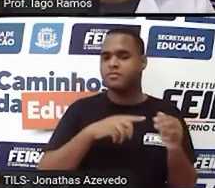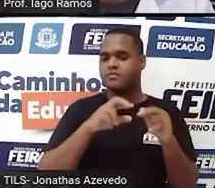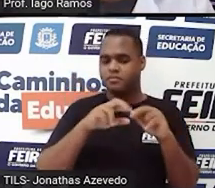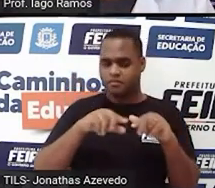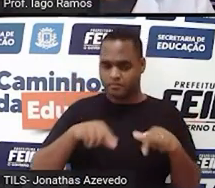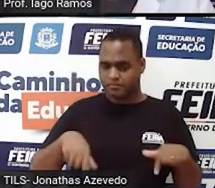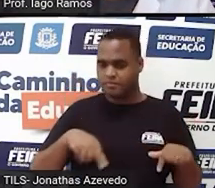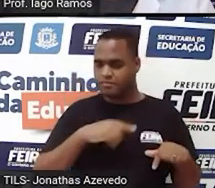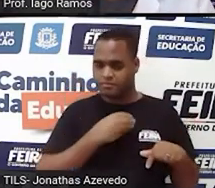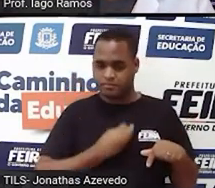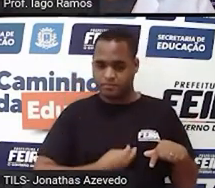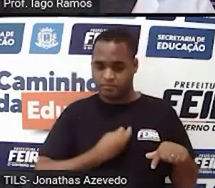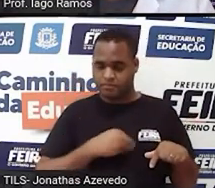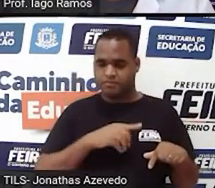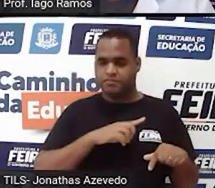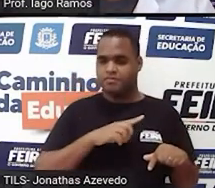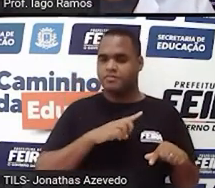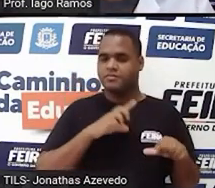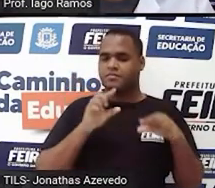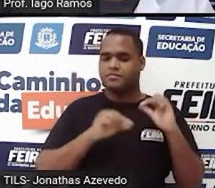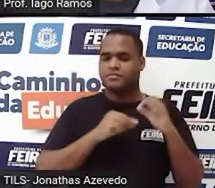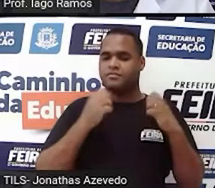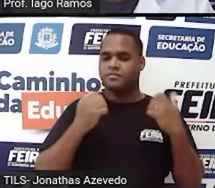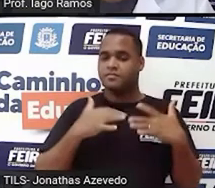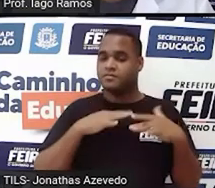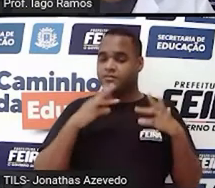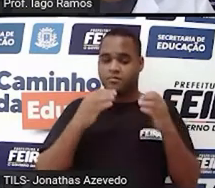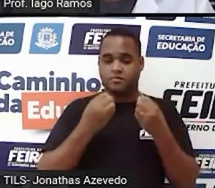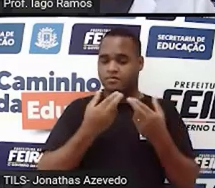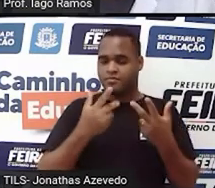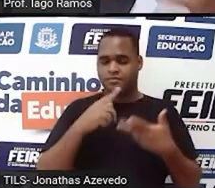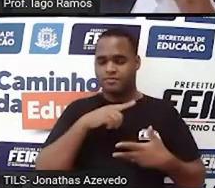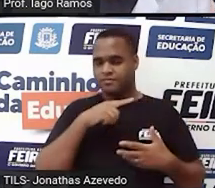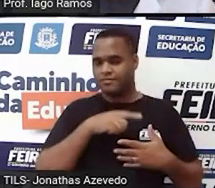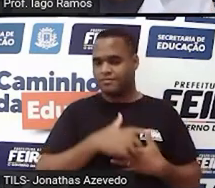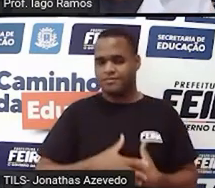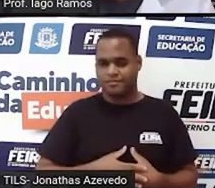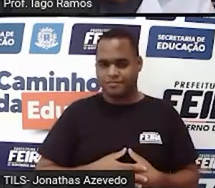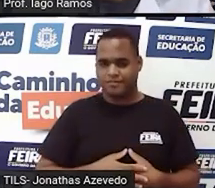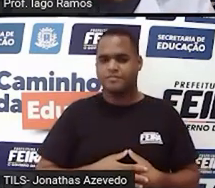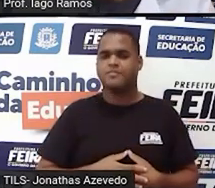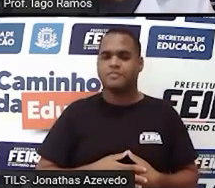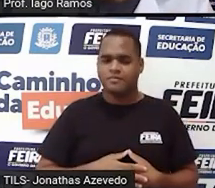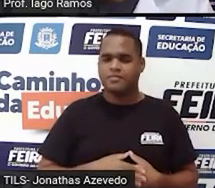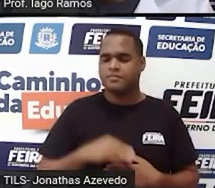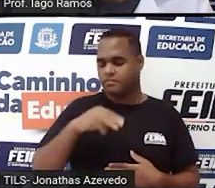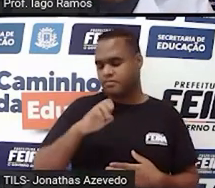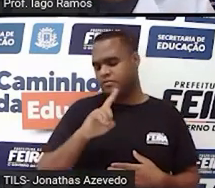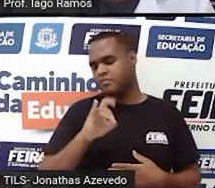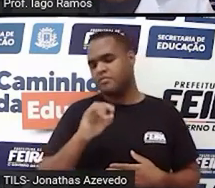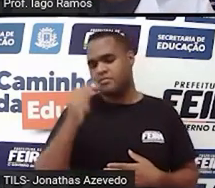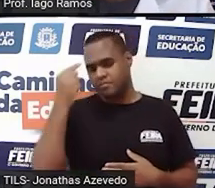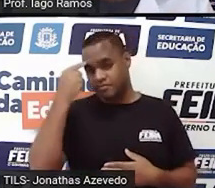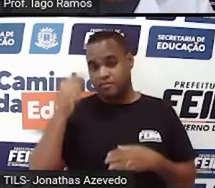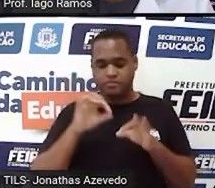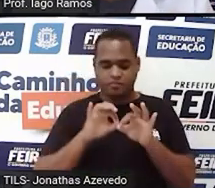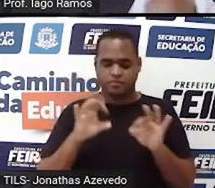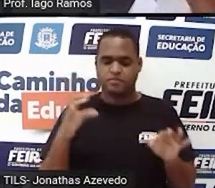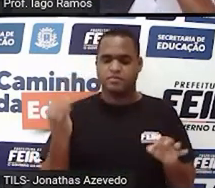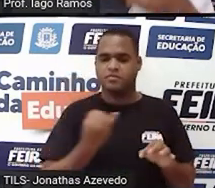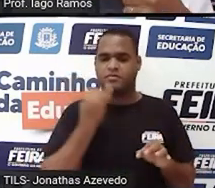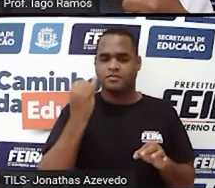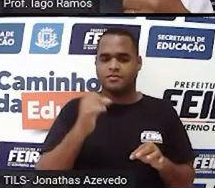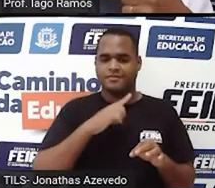objetos tudo isso tem uma medida pois é É a coisa de medida é muito importante estudar